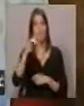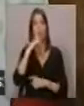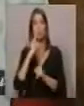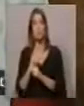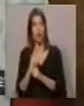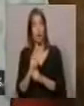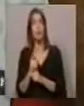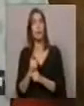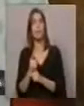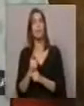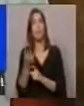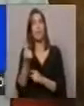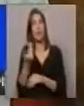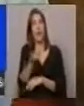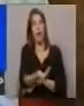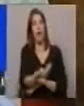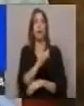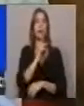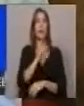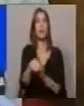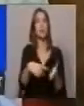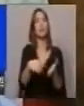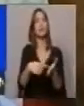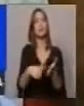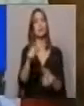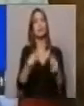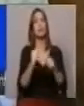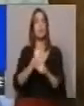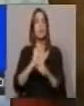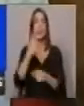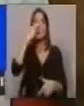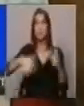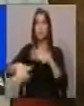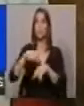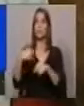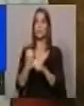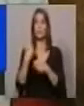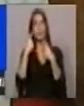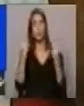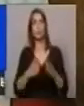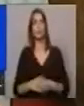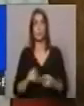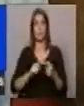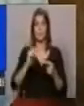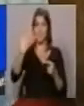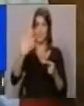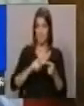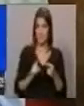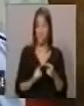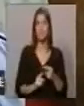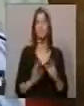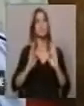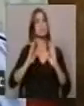simultaneamente a libertar verbas para responder às necessidades dos trabalhadores, das populações e dos serviços públicos. Primeira, a necessidade